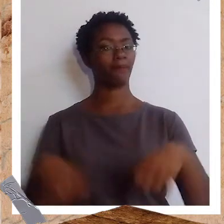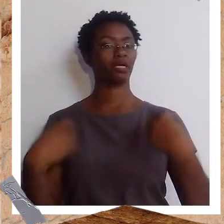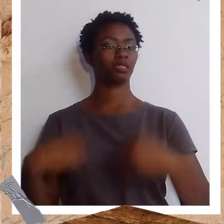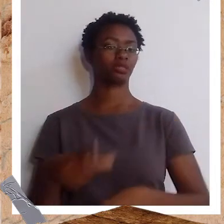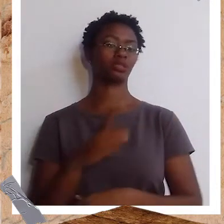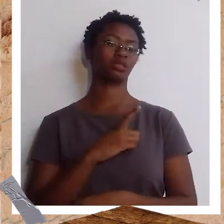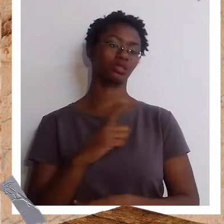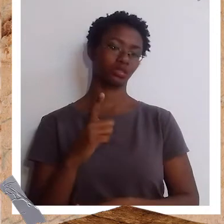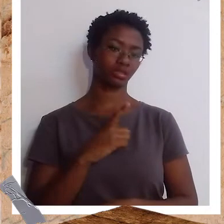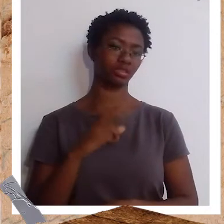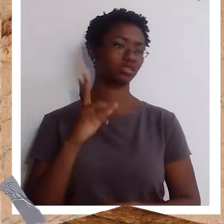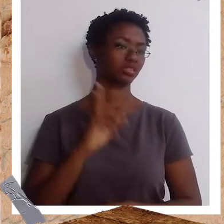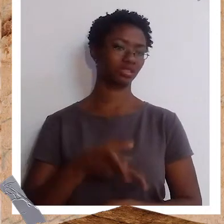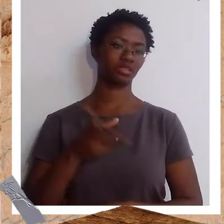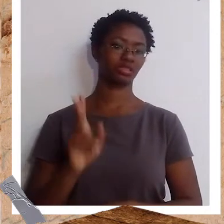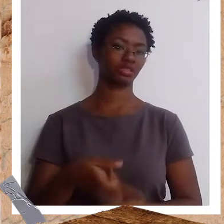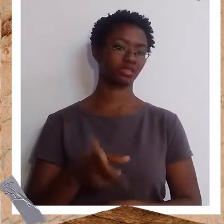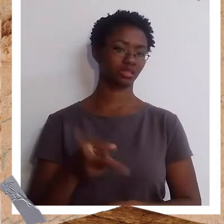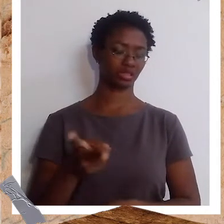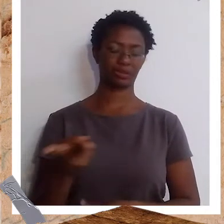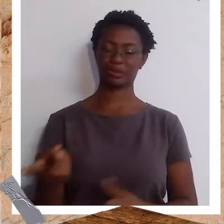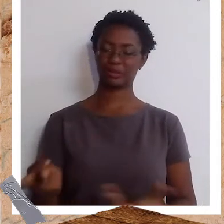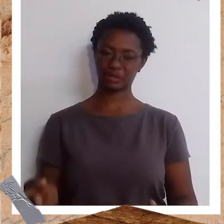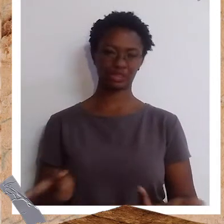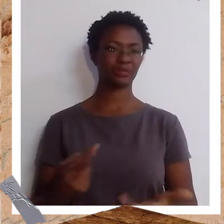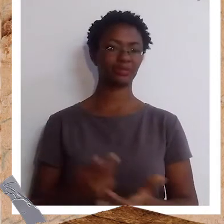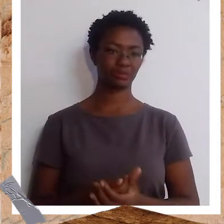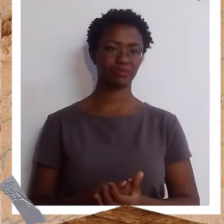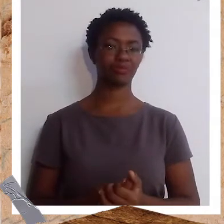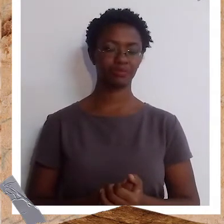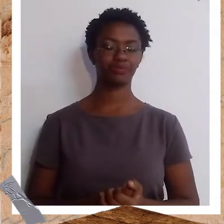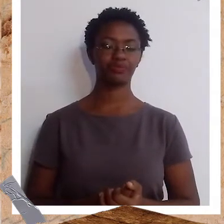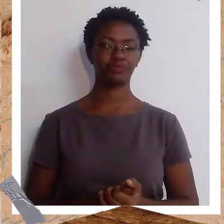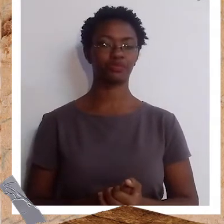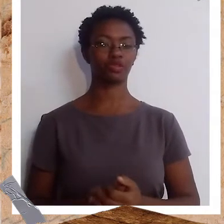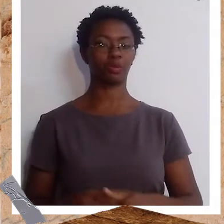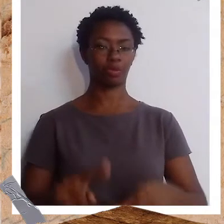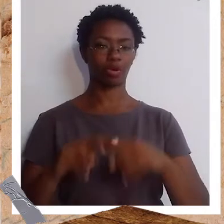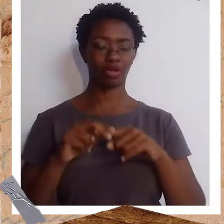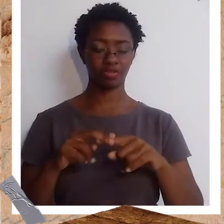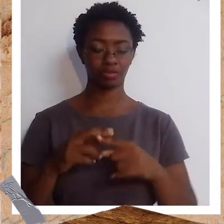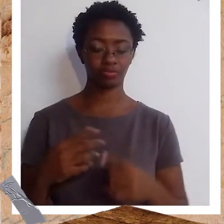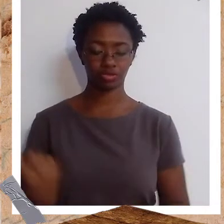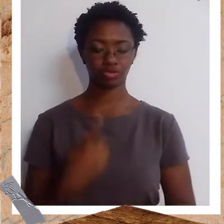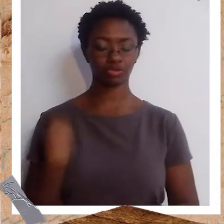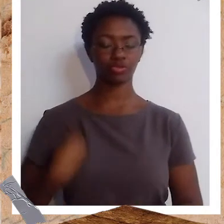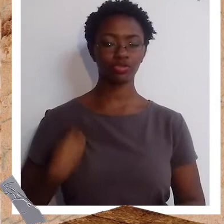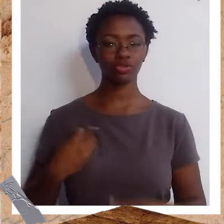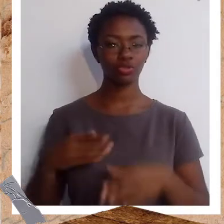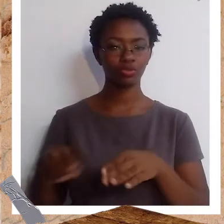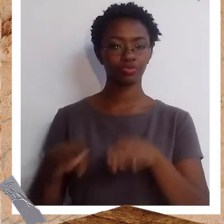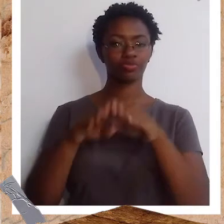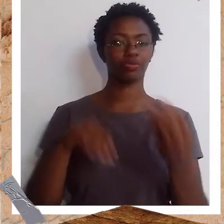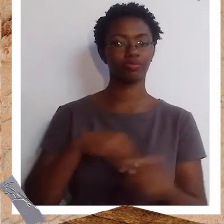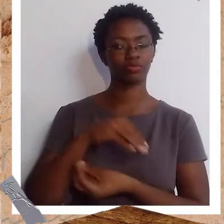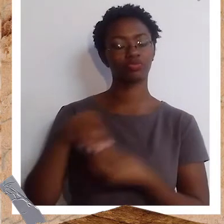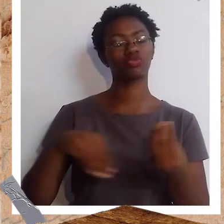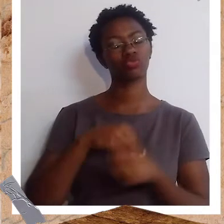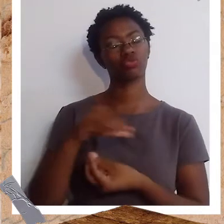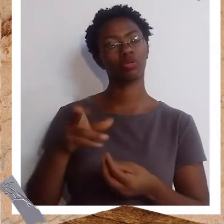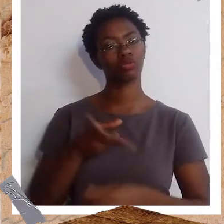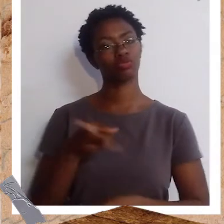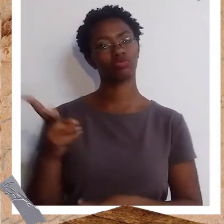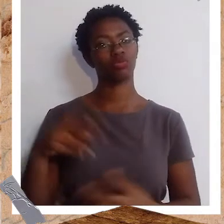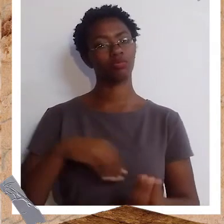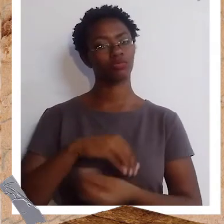a todo instante com relação a essa condição, né, de cooptação um pouco, e misturado ainda, né, a